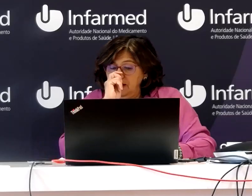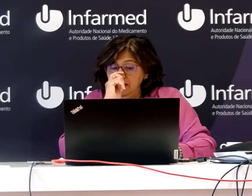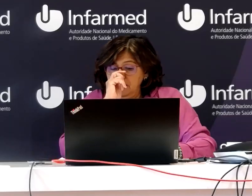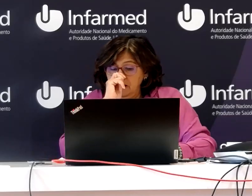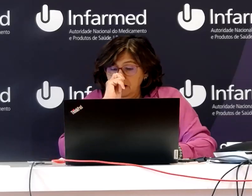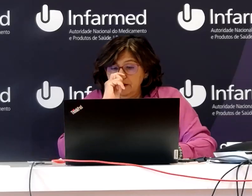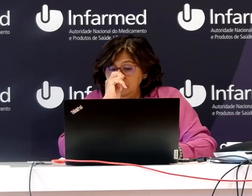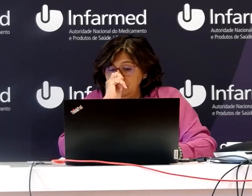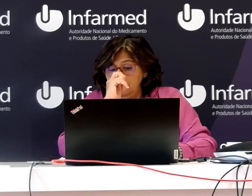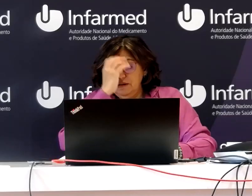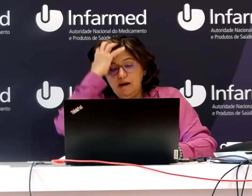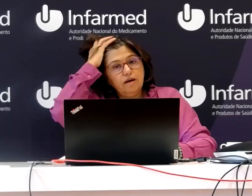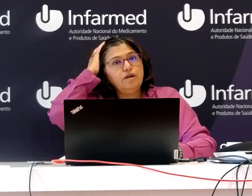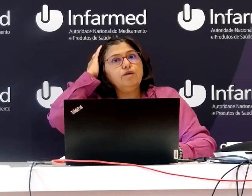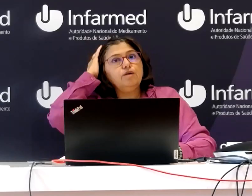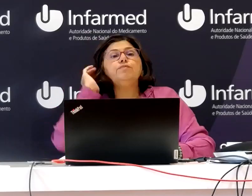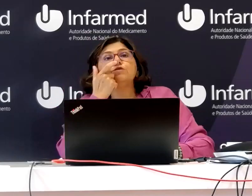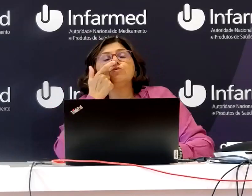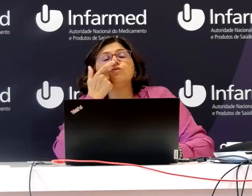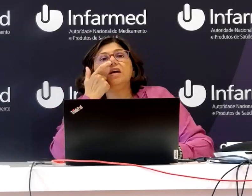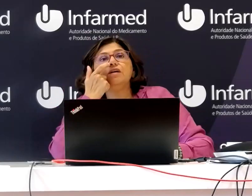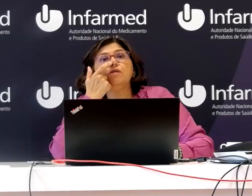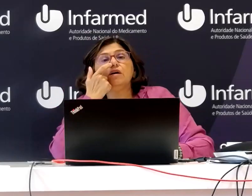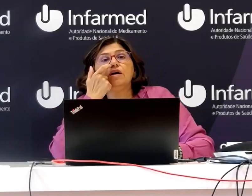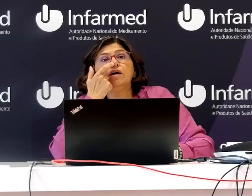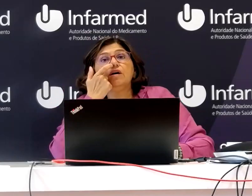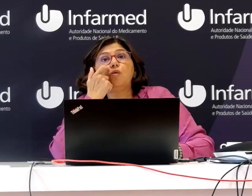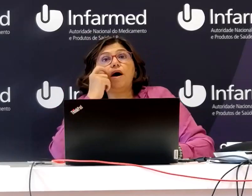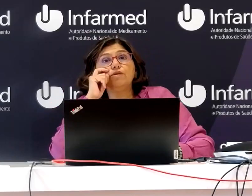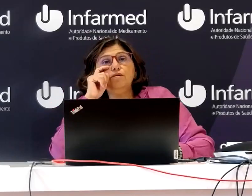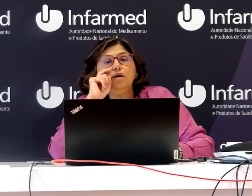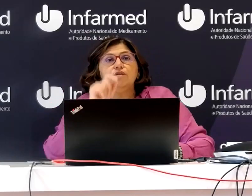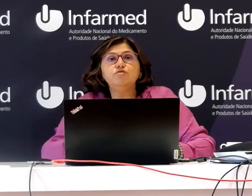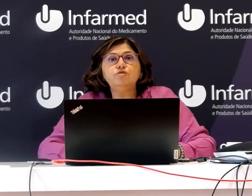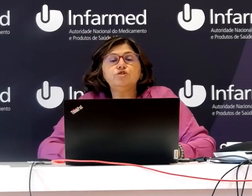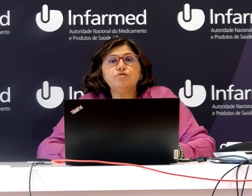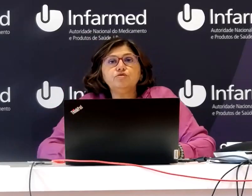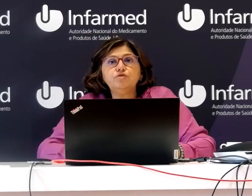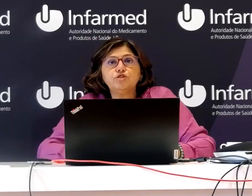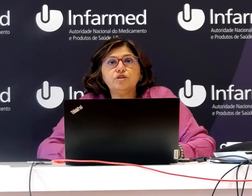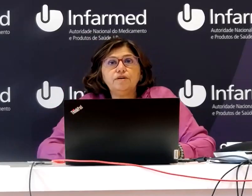Eu penso que aquele quadro